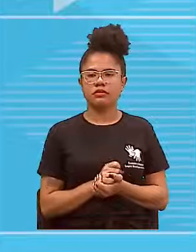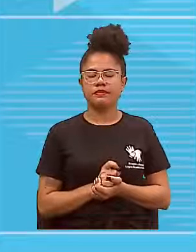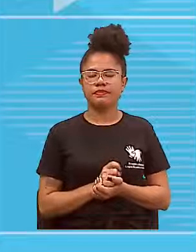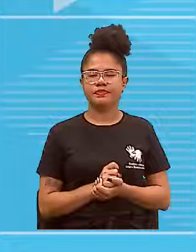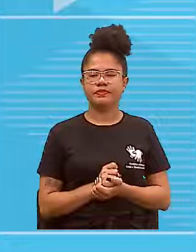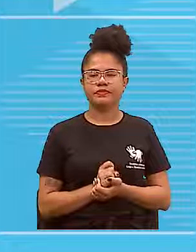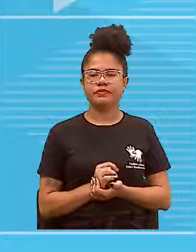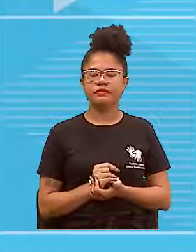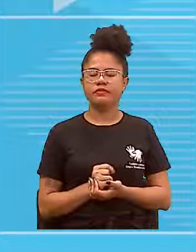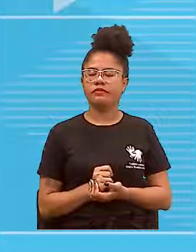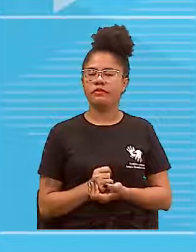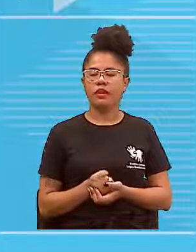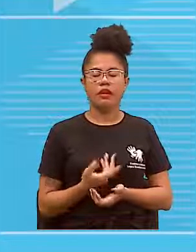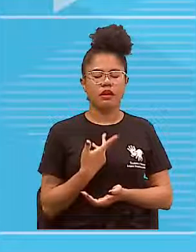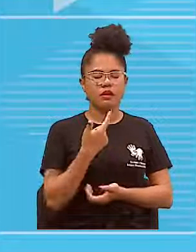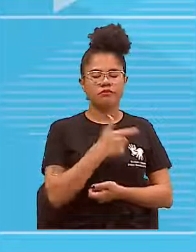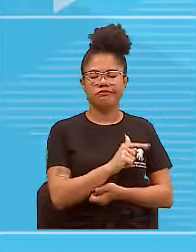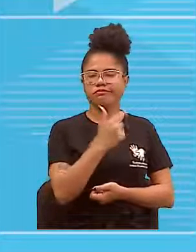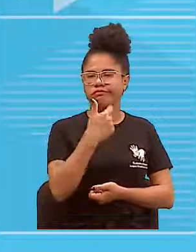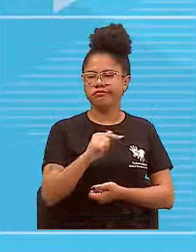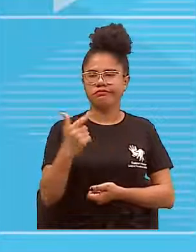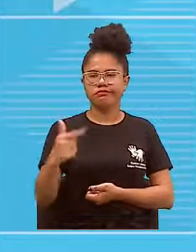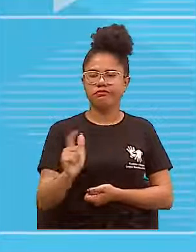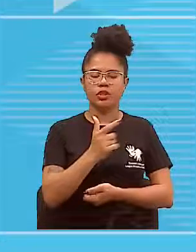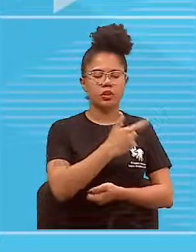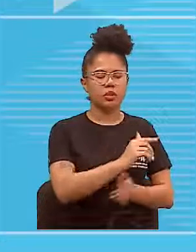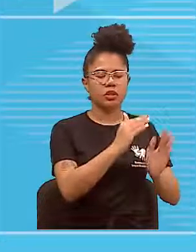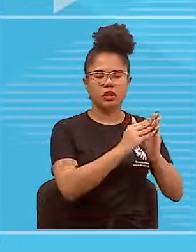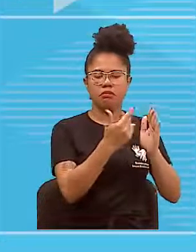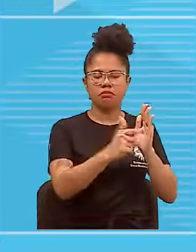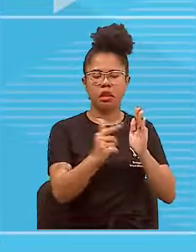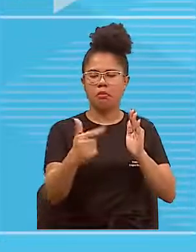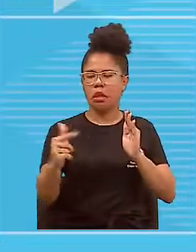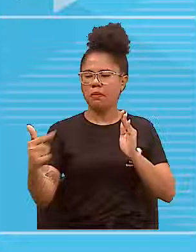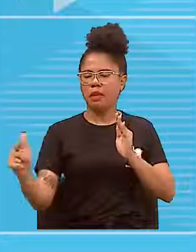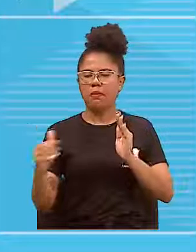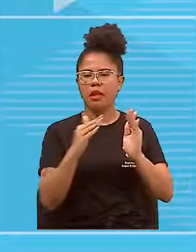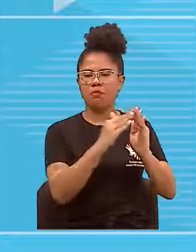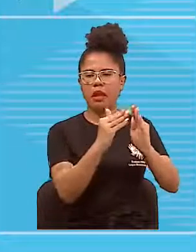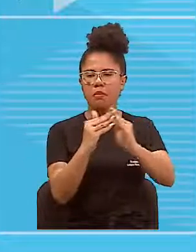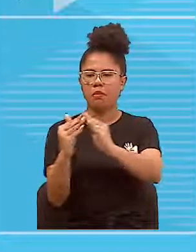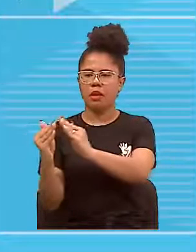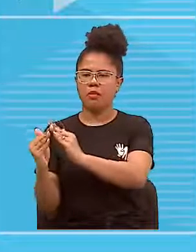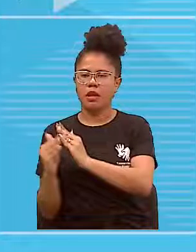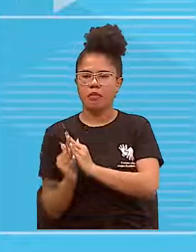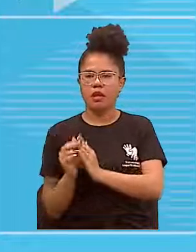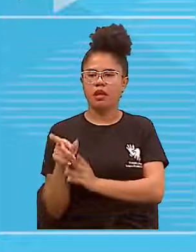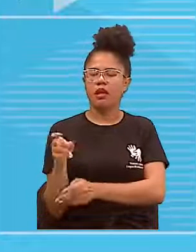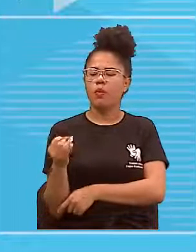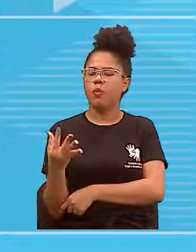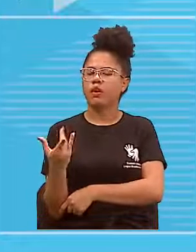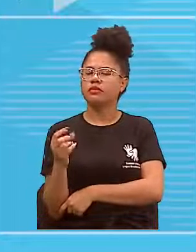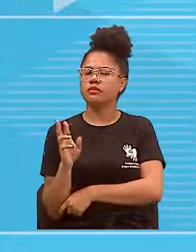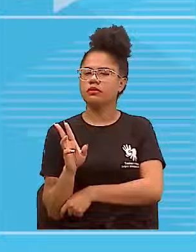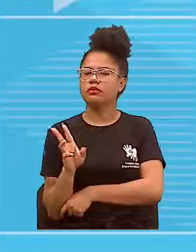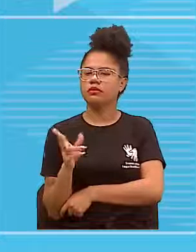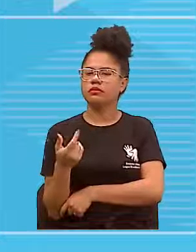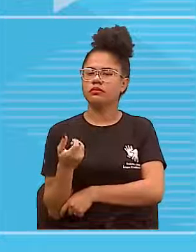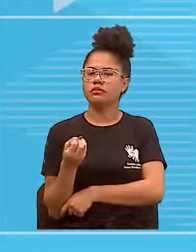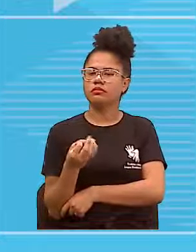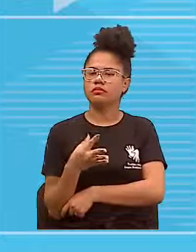assim sucessivamente, ó. 3. Aí eu vou na outra casa, 2. Na outra casa, 2. Aí na outra casa,